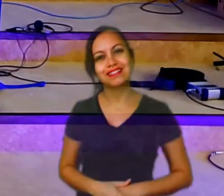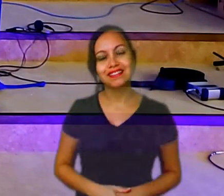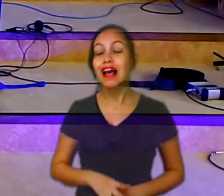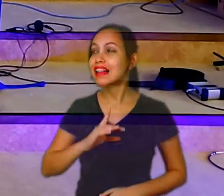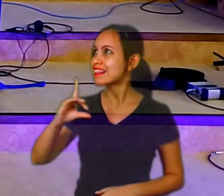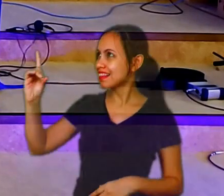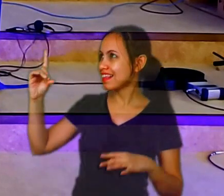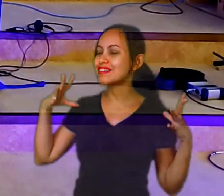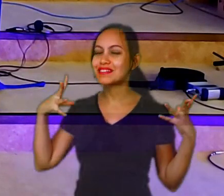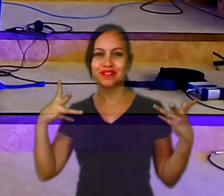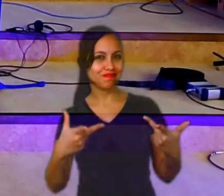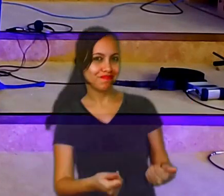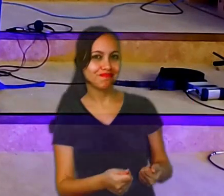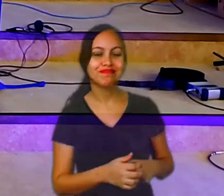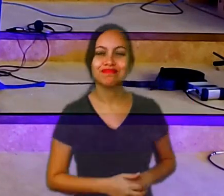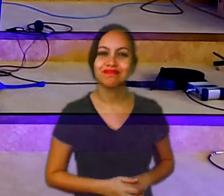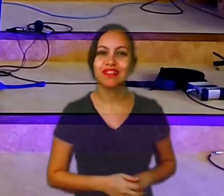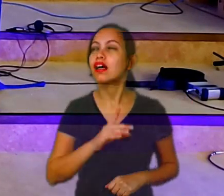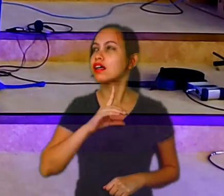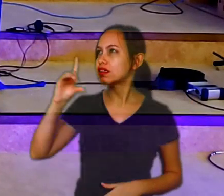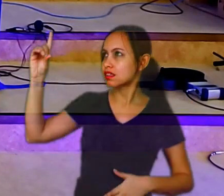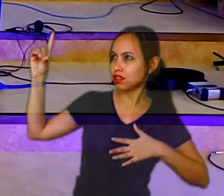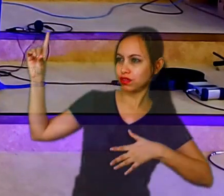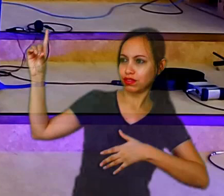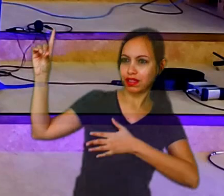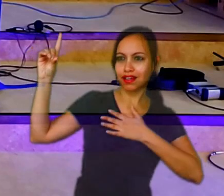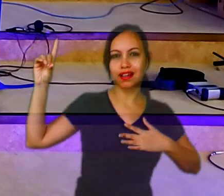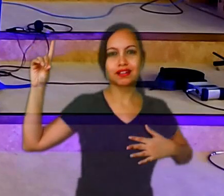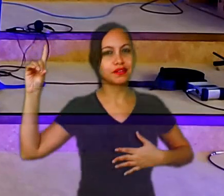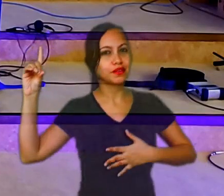Ele é maravilhoso, Ele é gracioso.